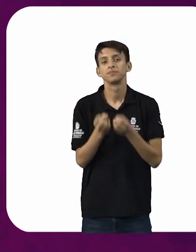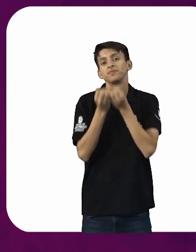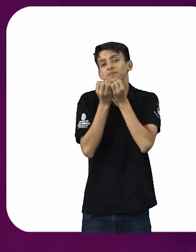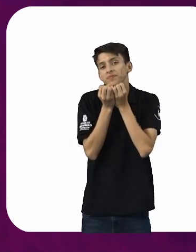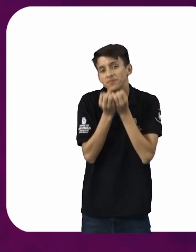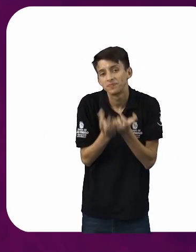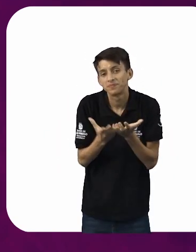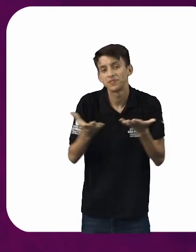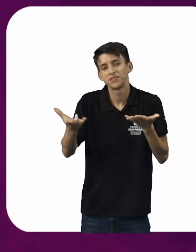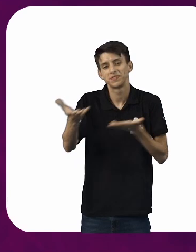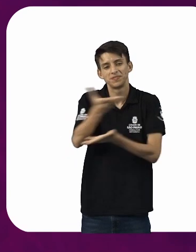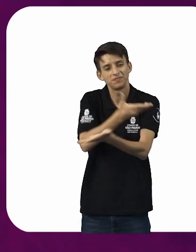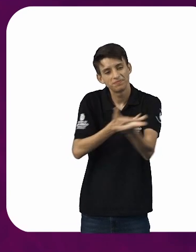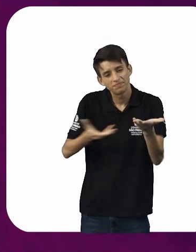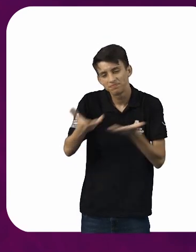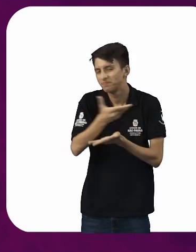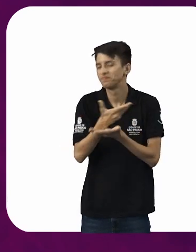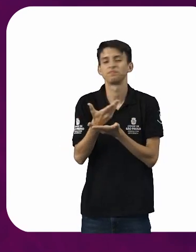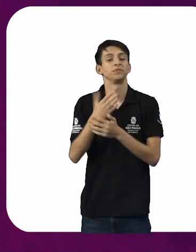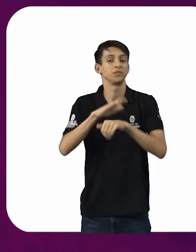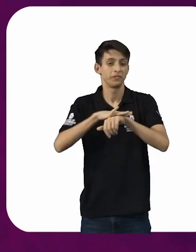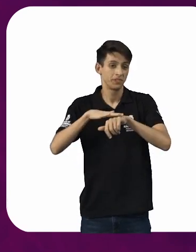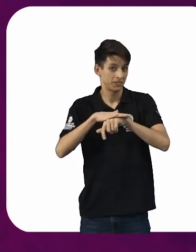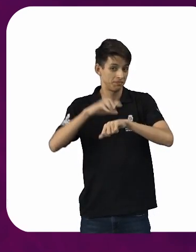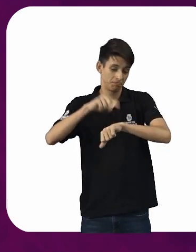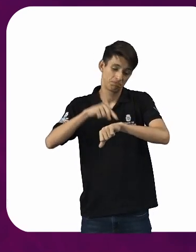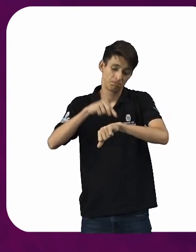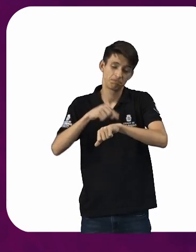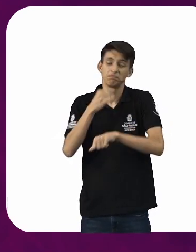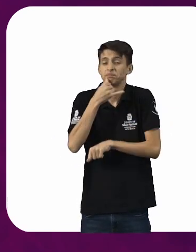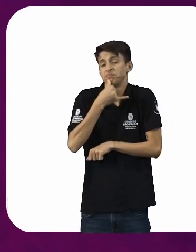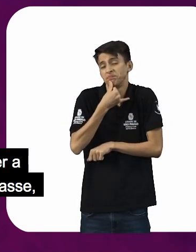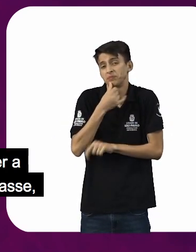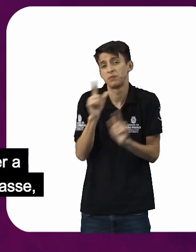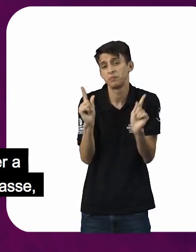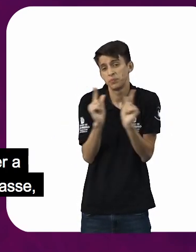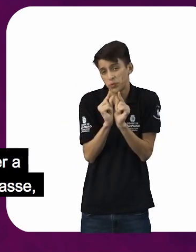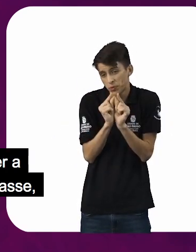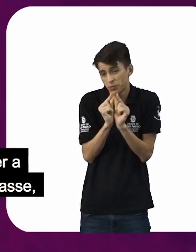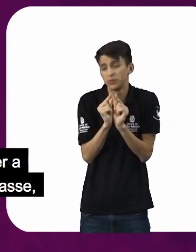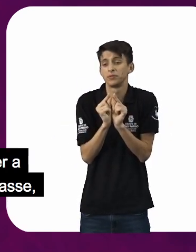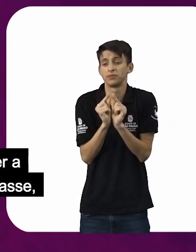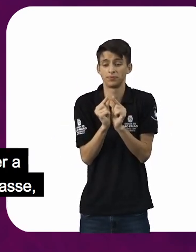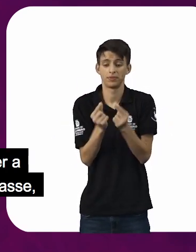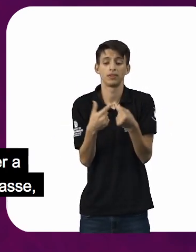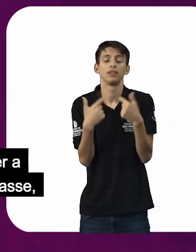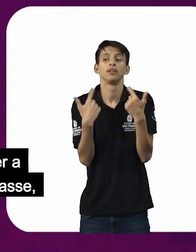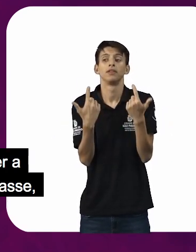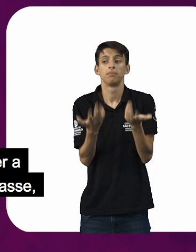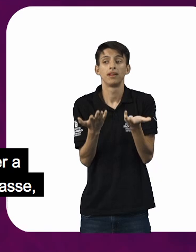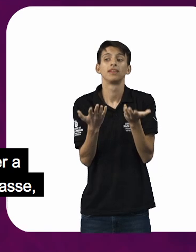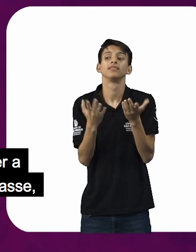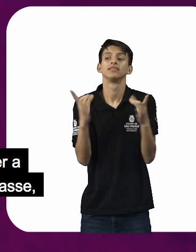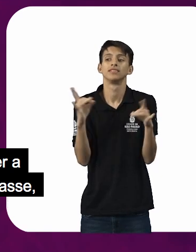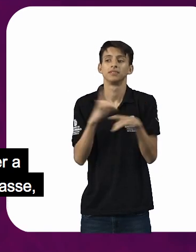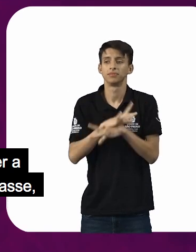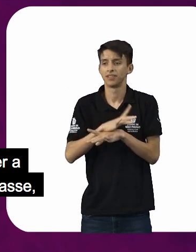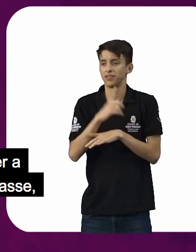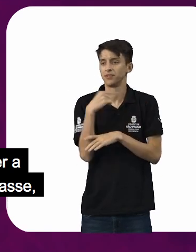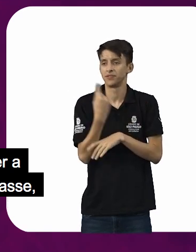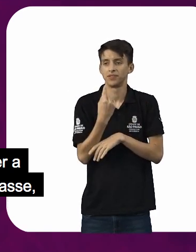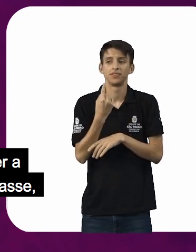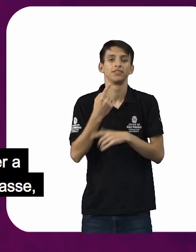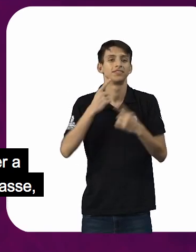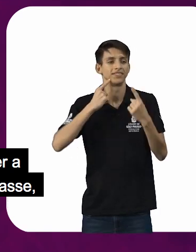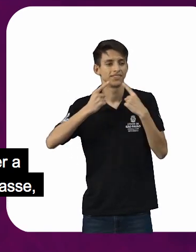bom recebê-las aqui, né? O nosso tempo, infelizmente, é muito curto, né? A gente vai precisar encerrar aqui o nosso debate,